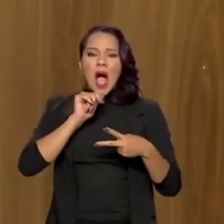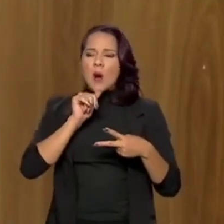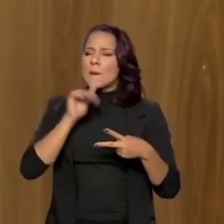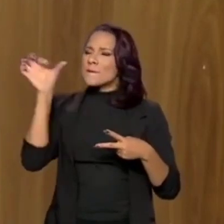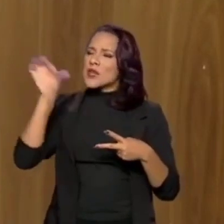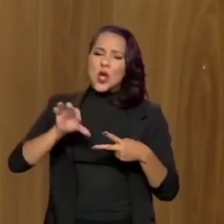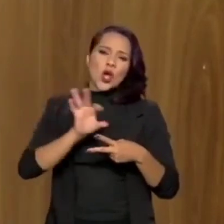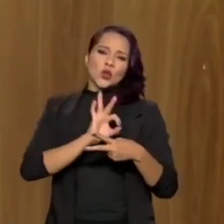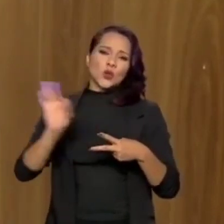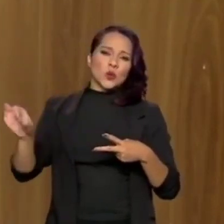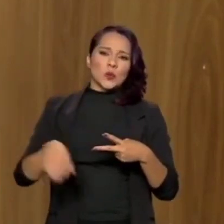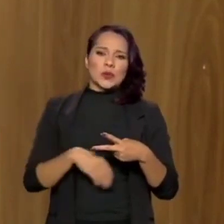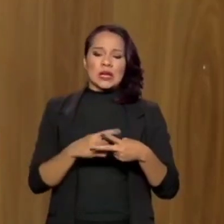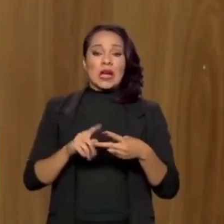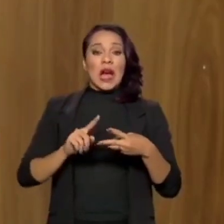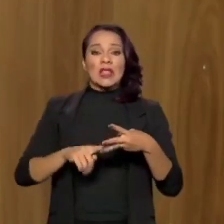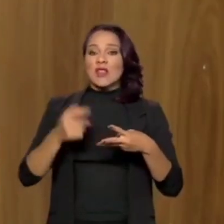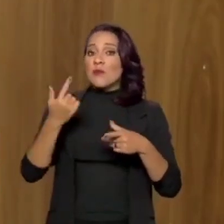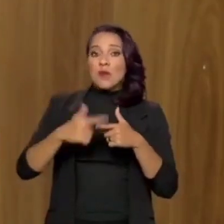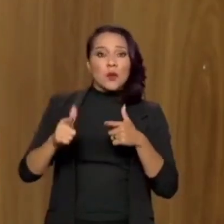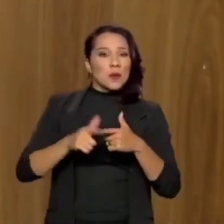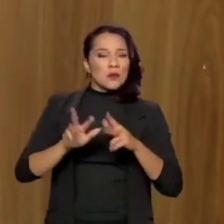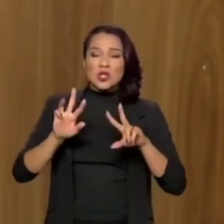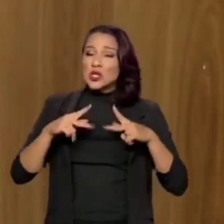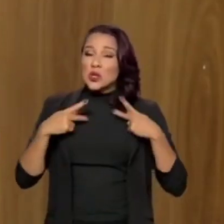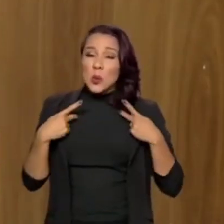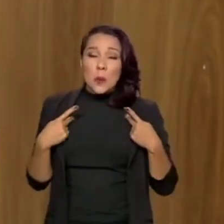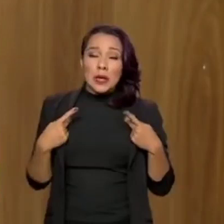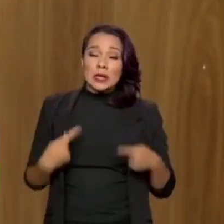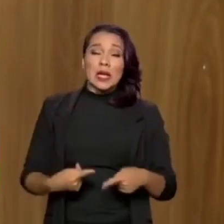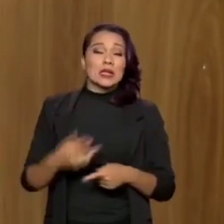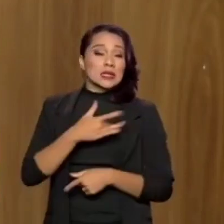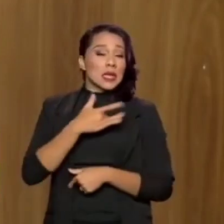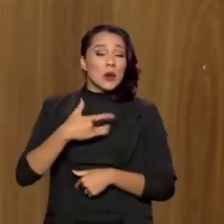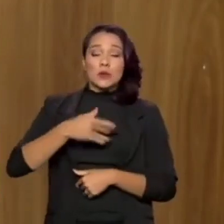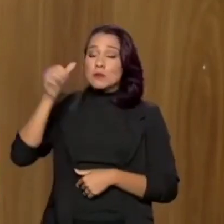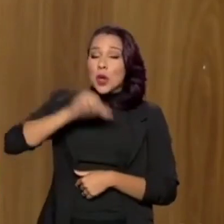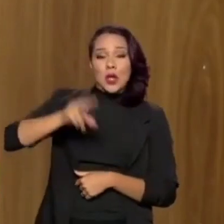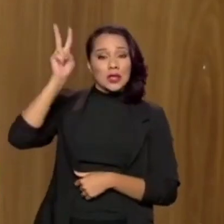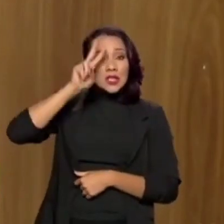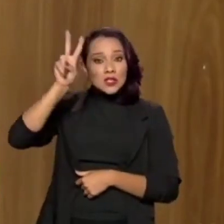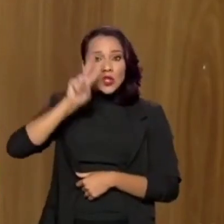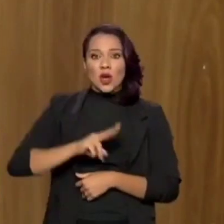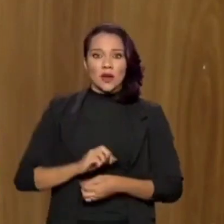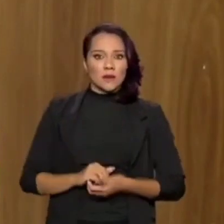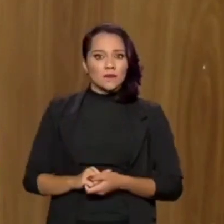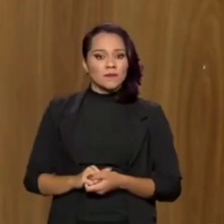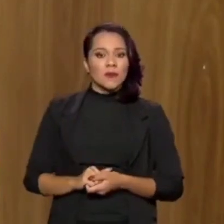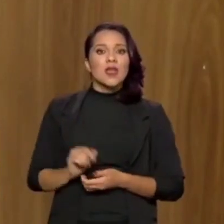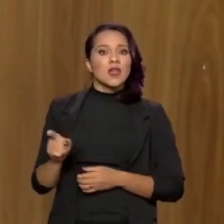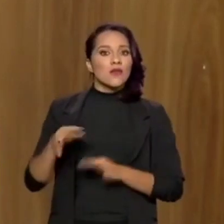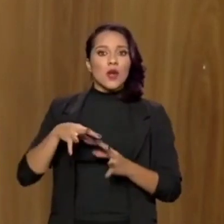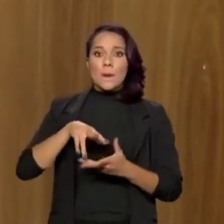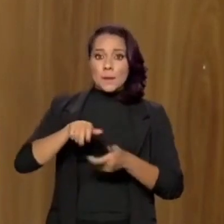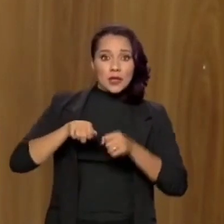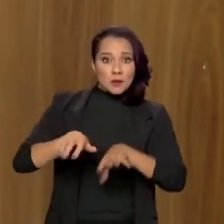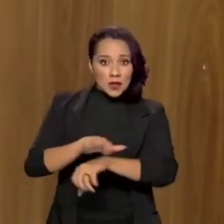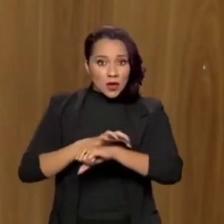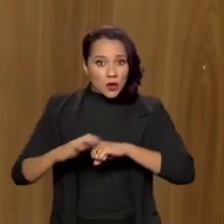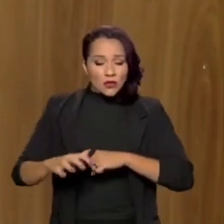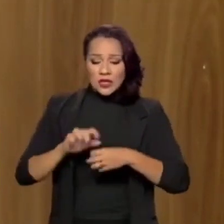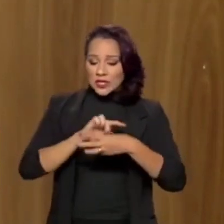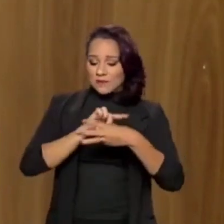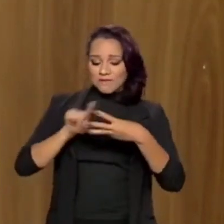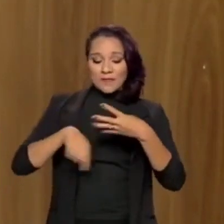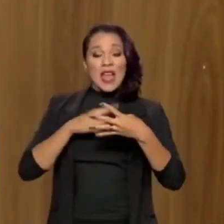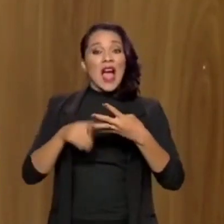anos. Aí tivemos a maior crise humanitária da história, da nossa história. Foi essa pandemia do Covid.